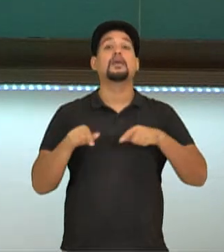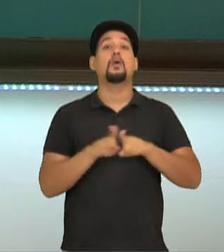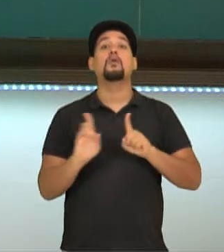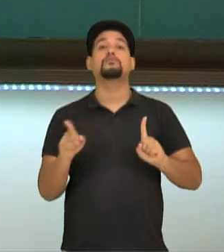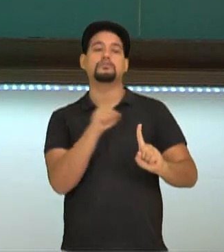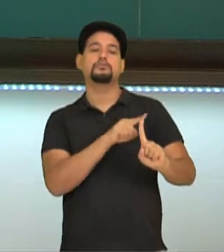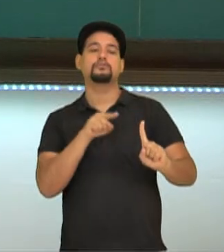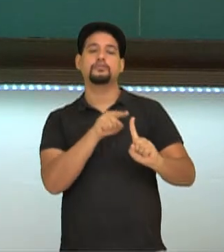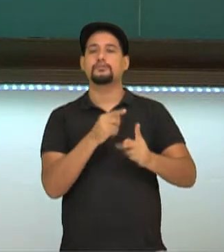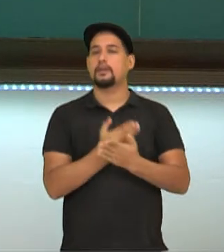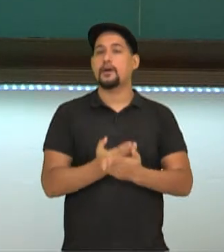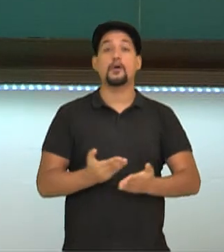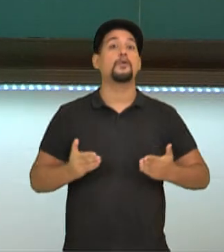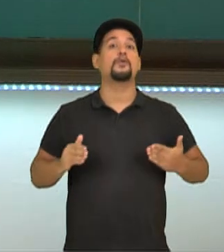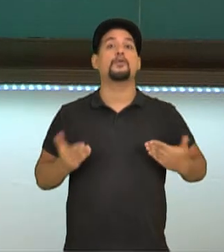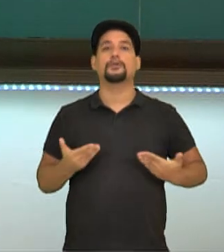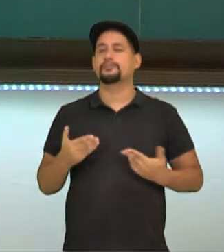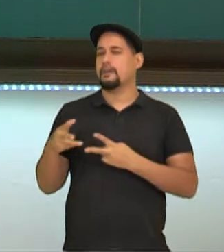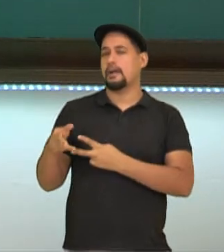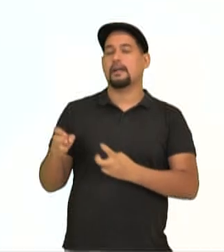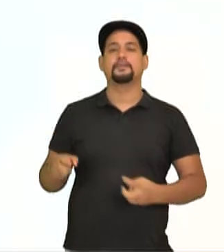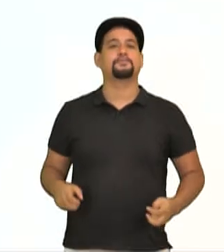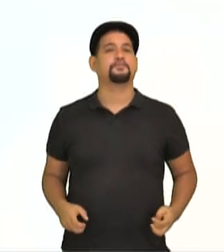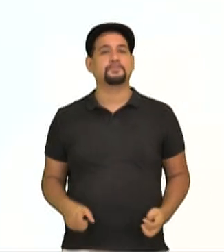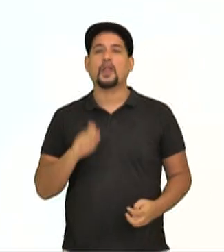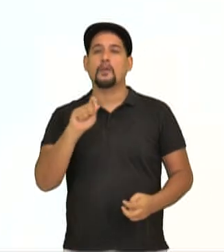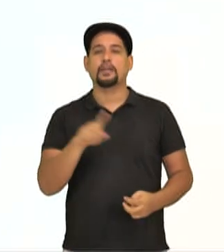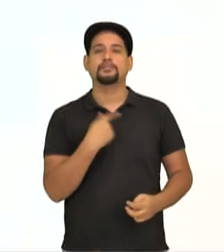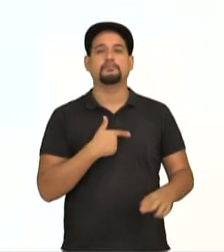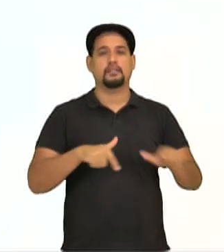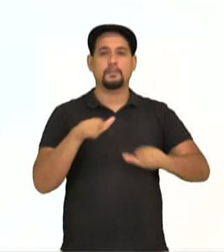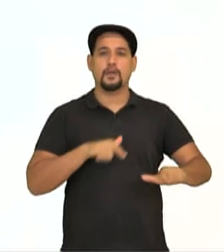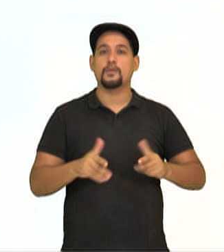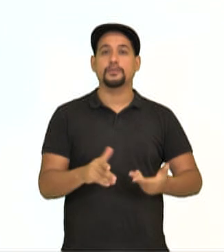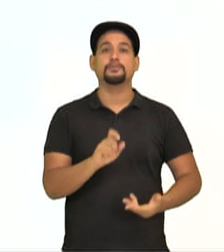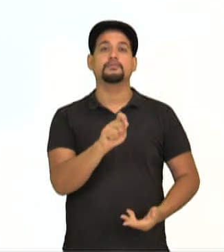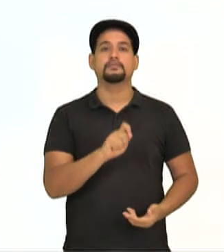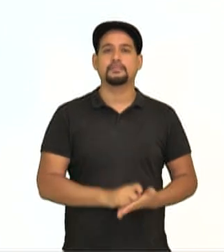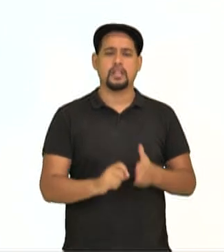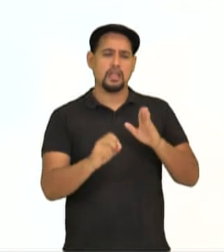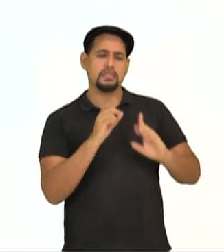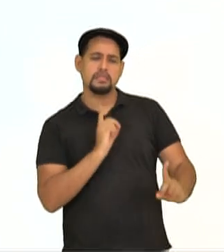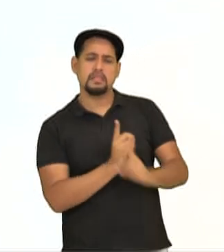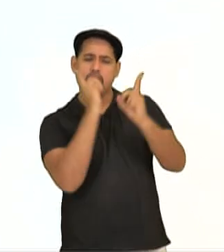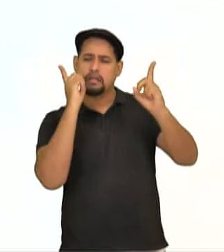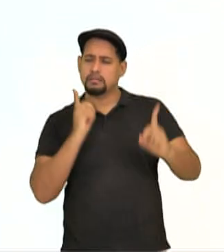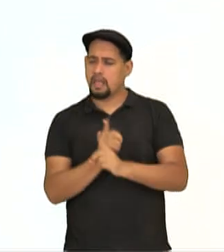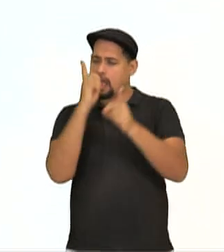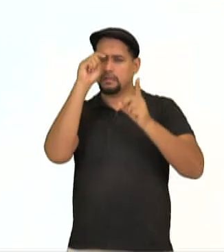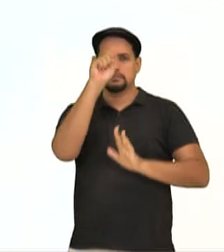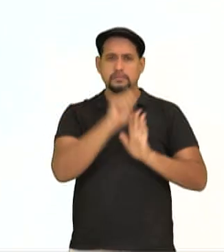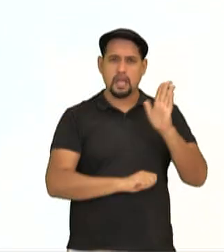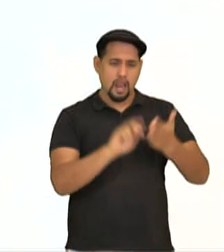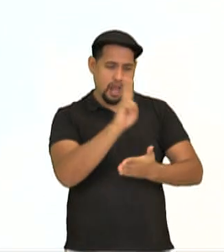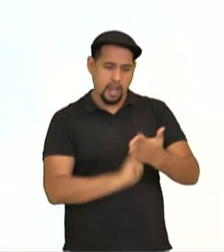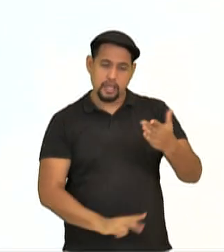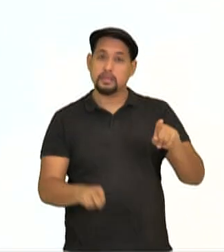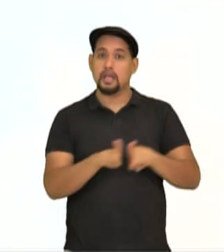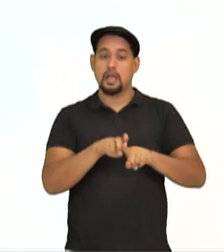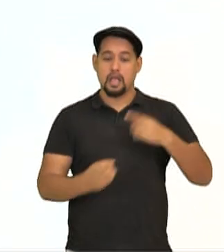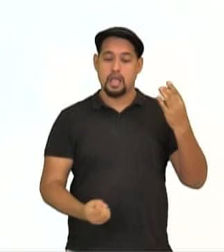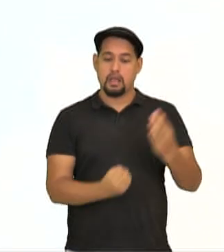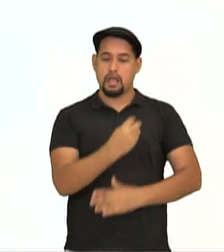nosso objetivo dessa aula? Vamos observar o que nós iremos trabalhar? Identificar em textos lidos ou de